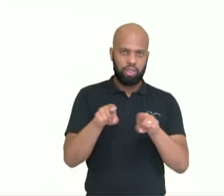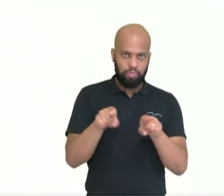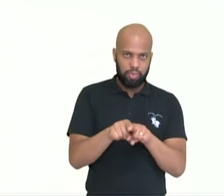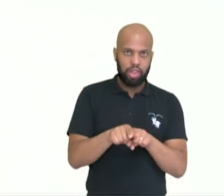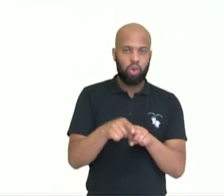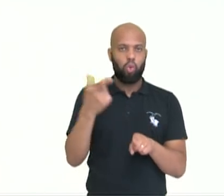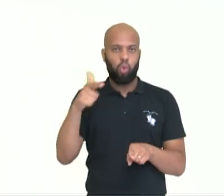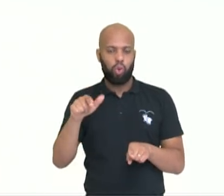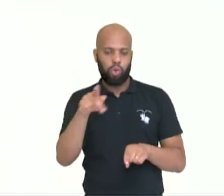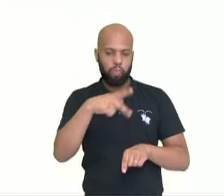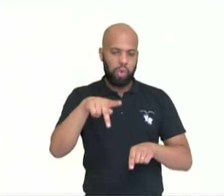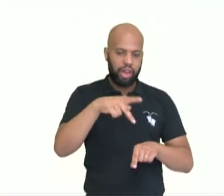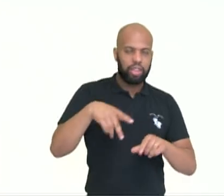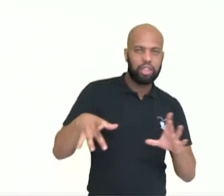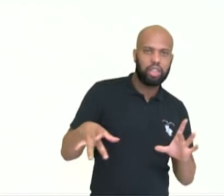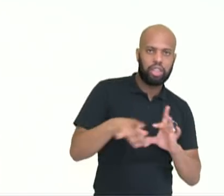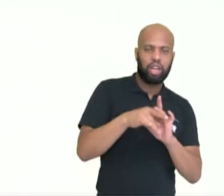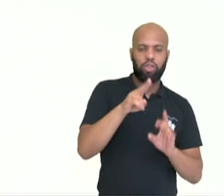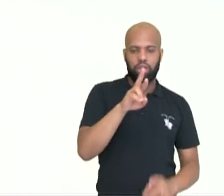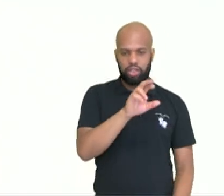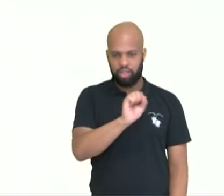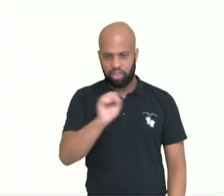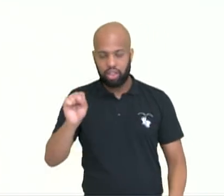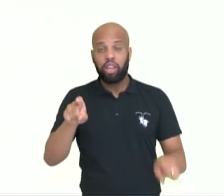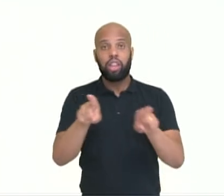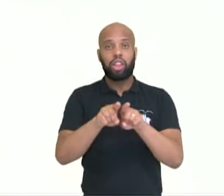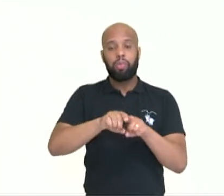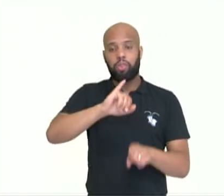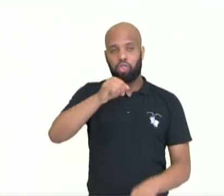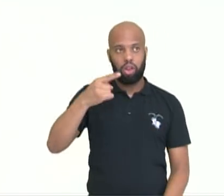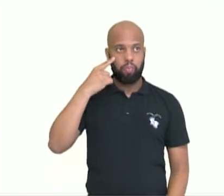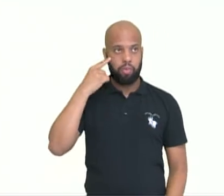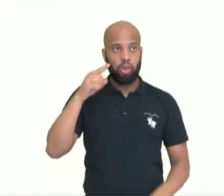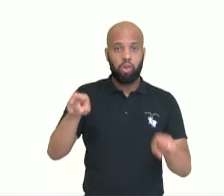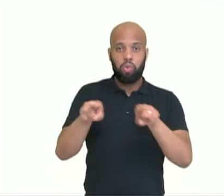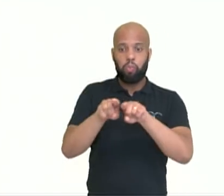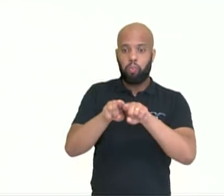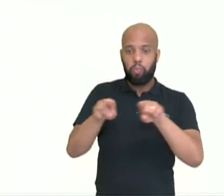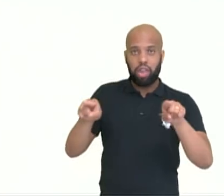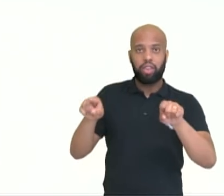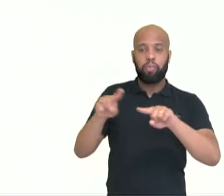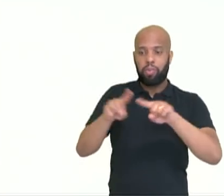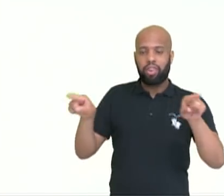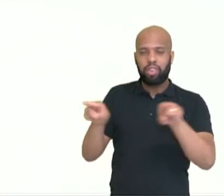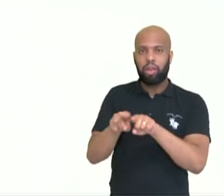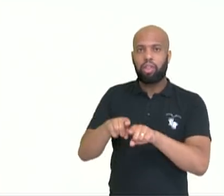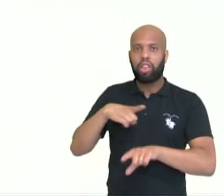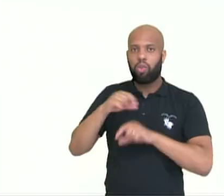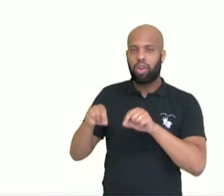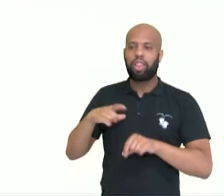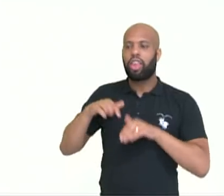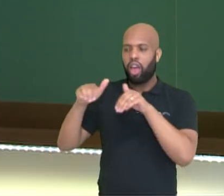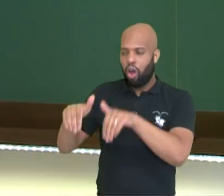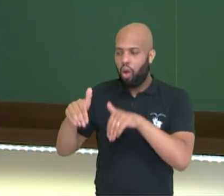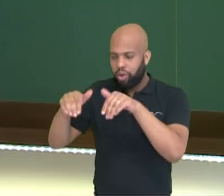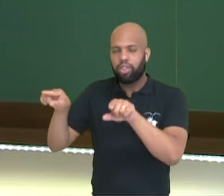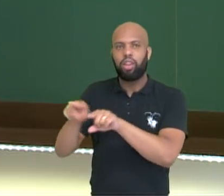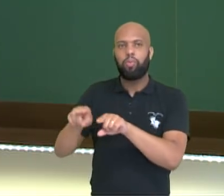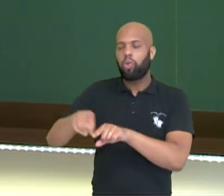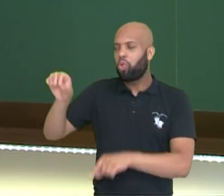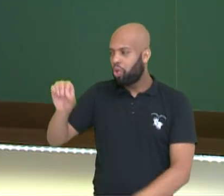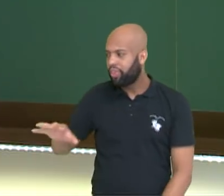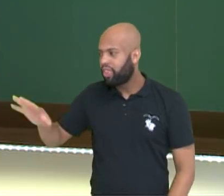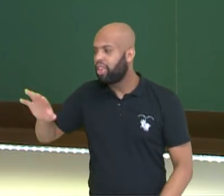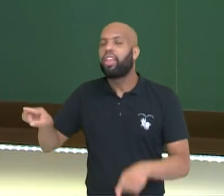econômica, porém constatou-se que a Oceania, Austrália, Nova Zelândia, Papua Nova Guiné, que estes países